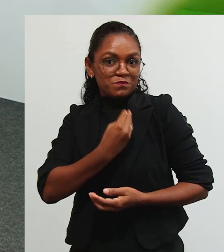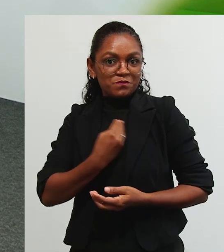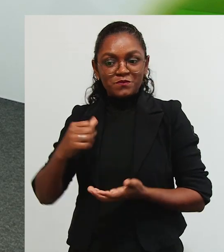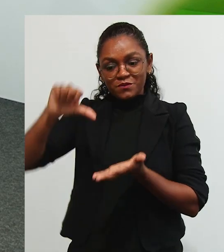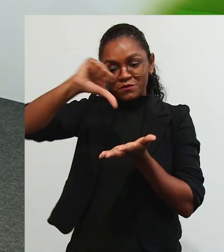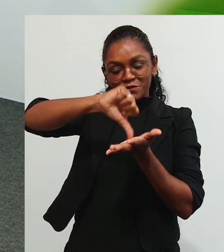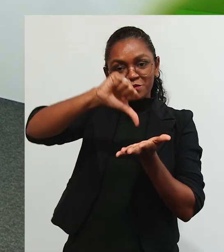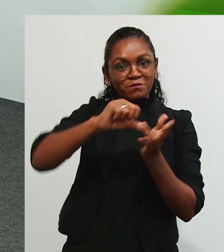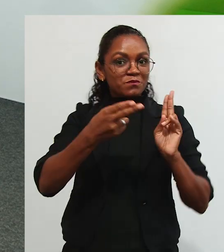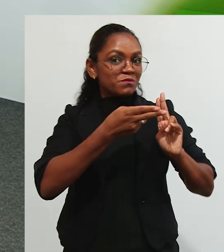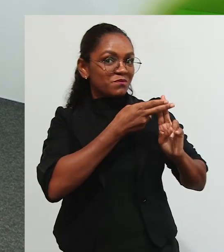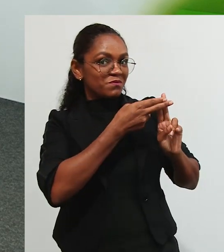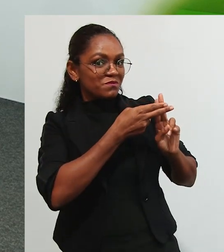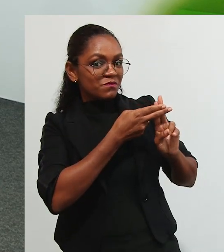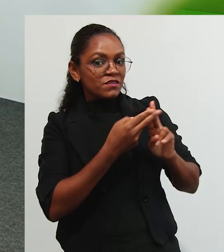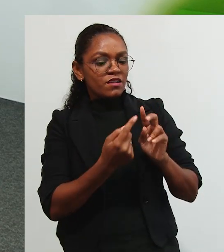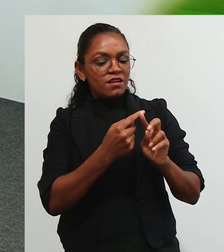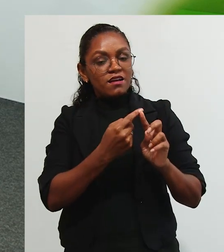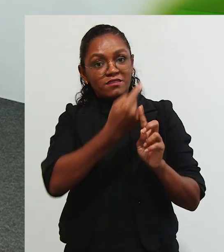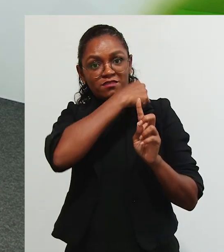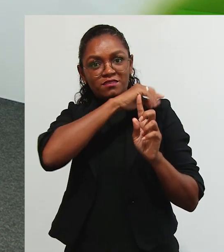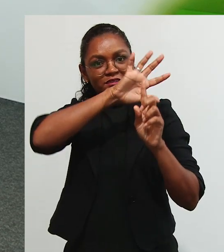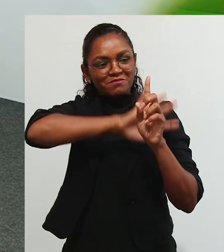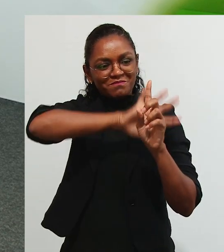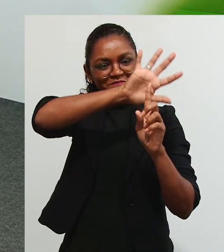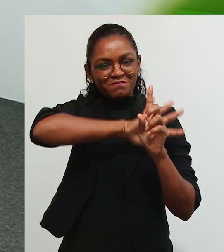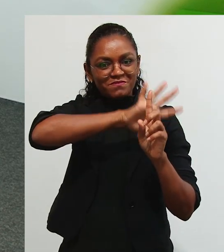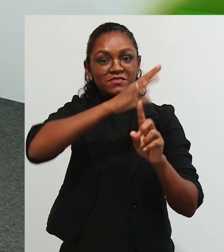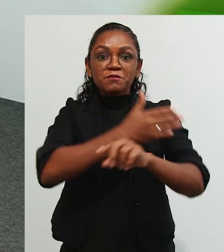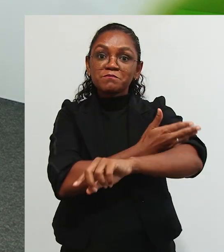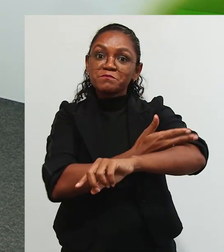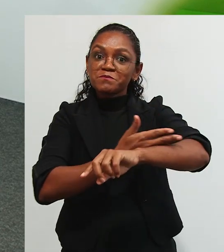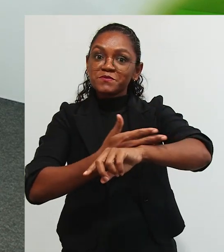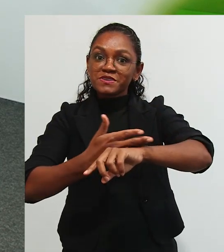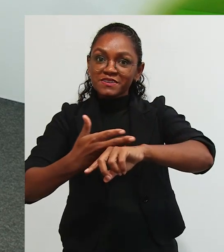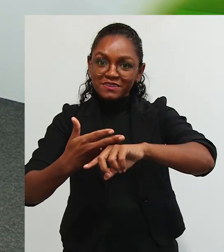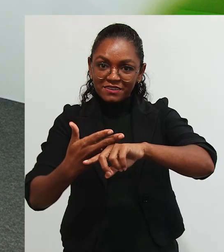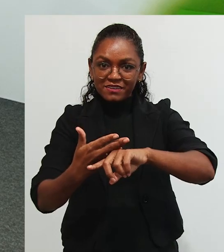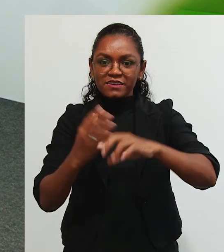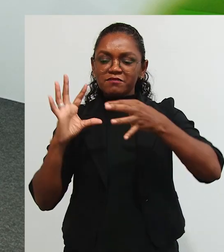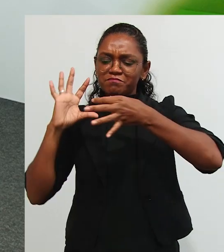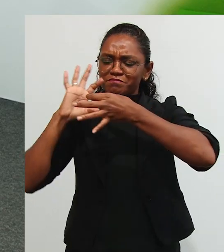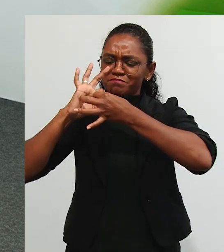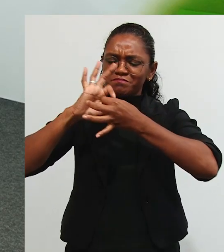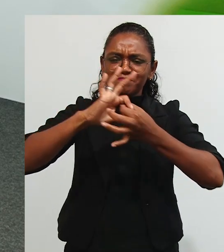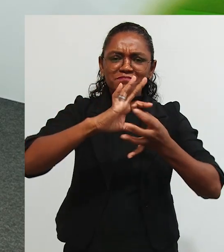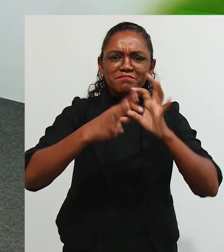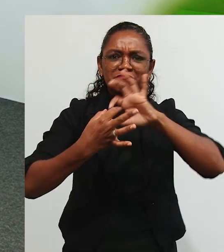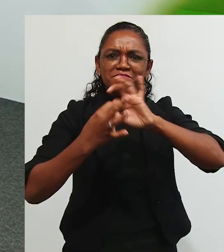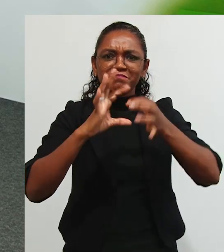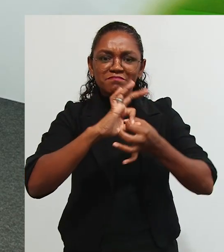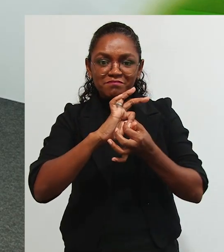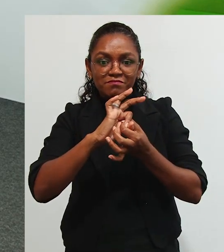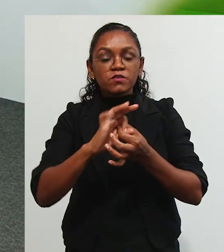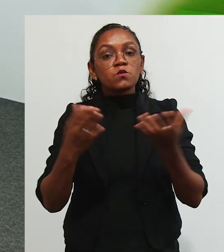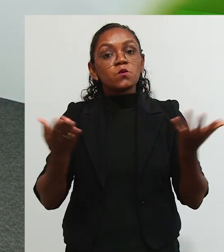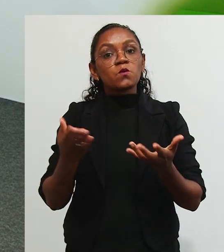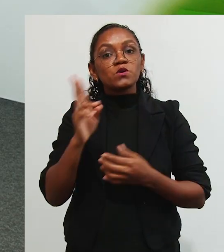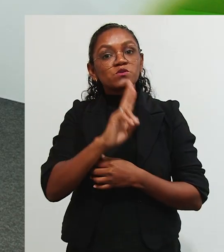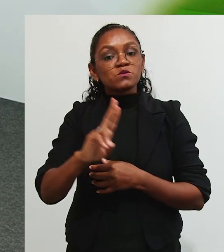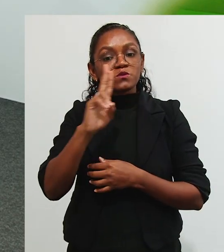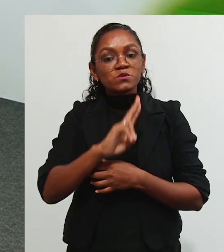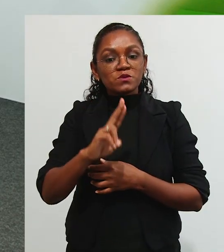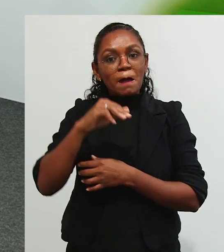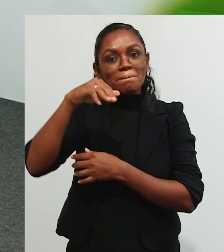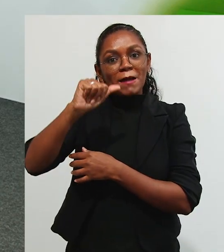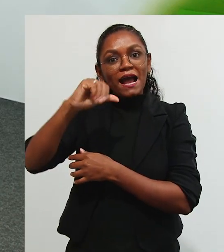Zona Norte. Atrás de mim temos uma parede de cor branca com pontos interligados. Hoje eu estou utilizando um macacão